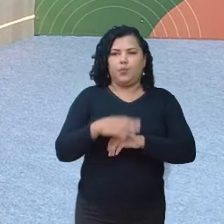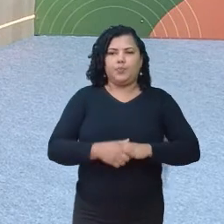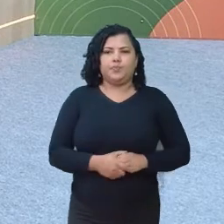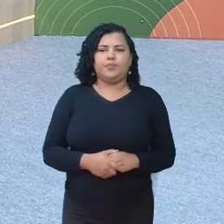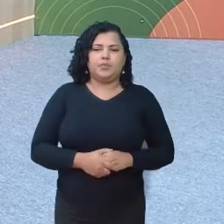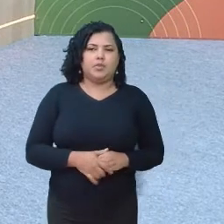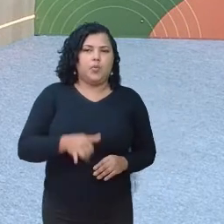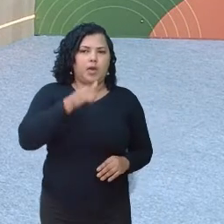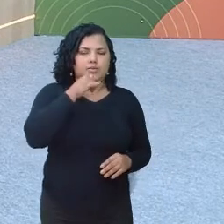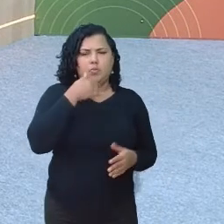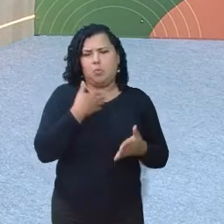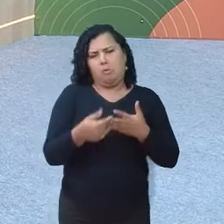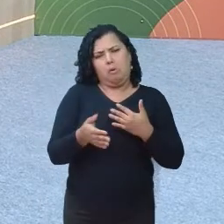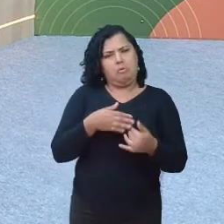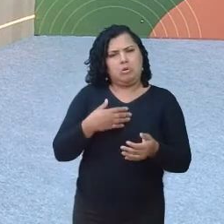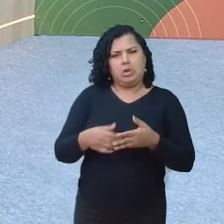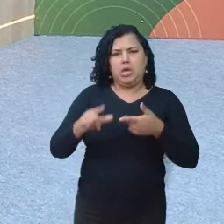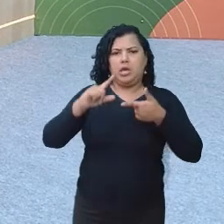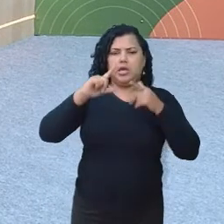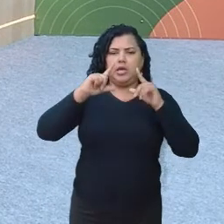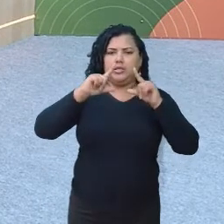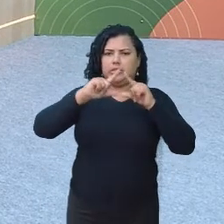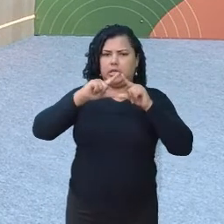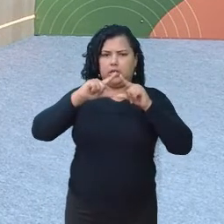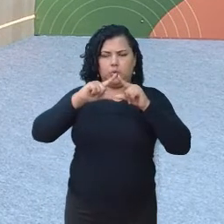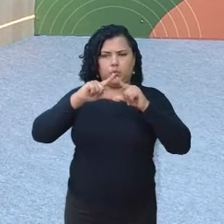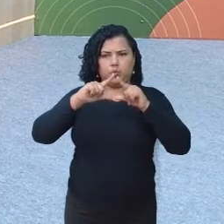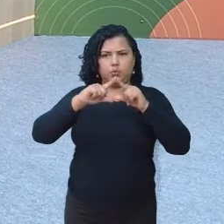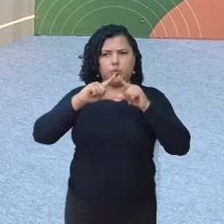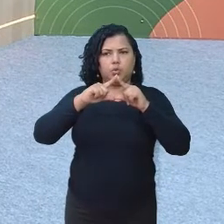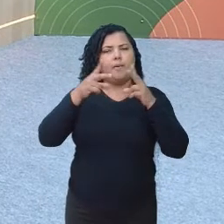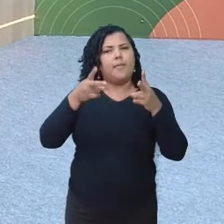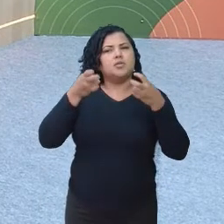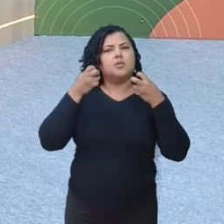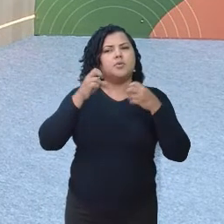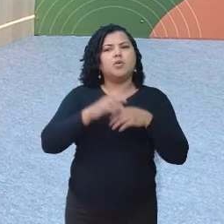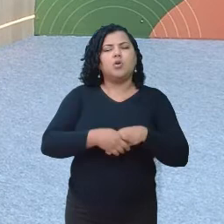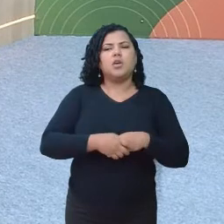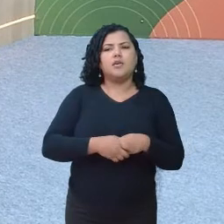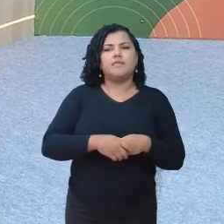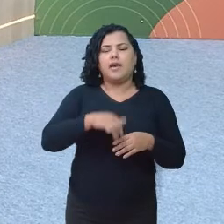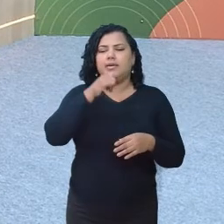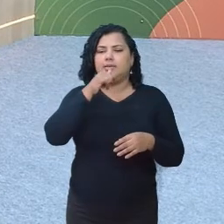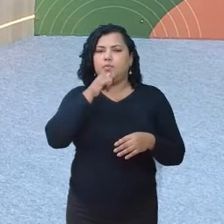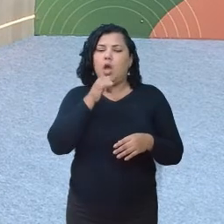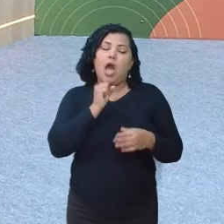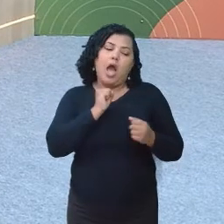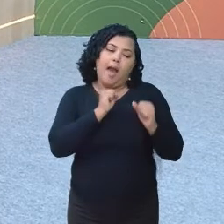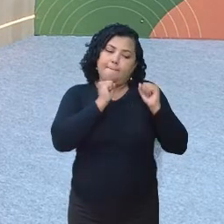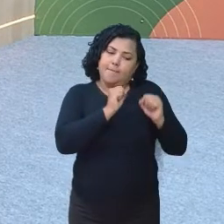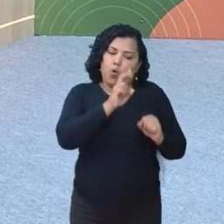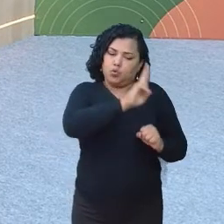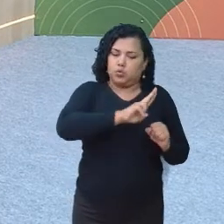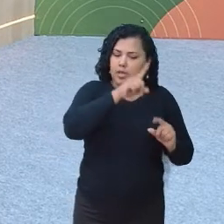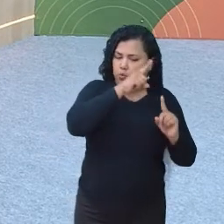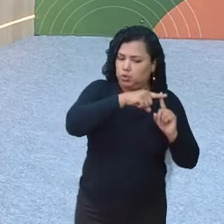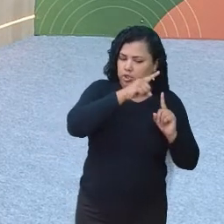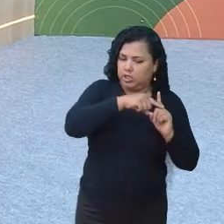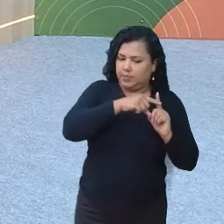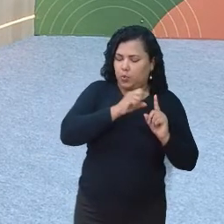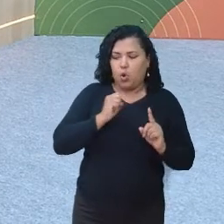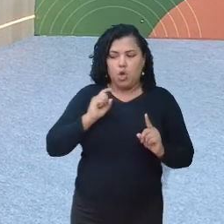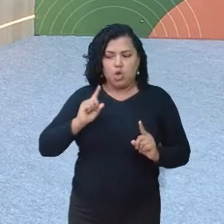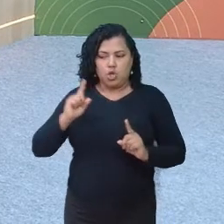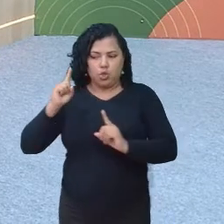pegando um triângulo qualquer, tá certo? O que a gente está vendo aqui não é que vai valer para um e não vai valer para outro, vai valer para qualquer